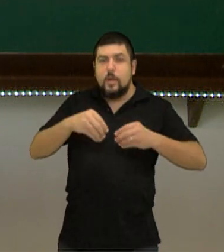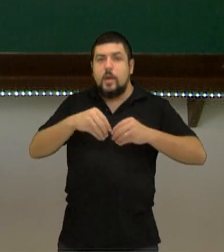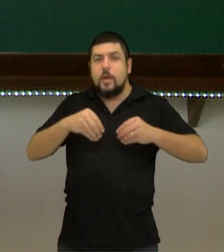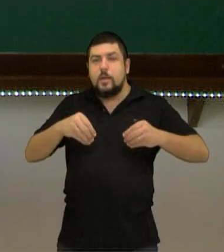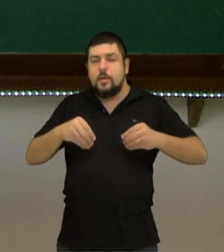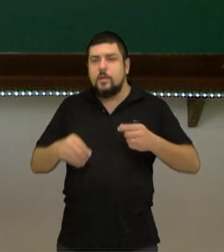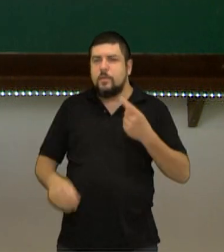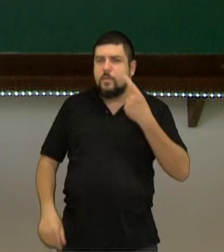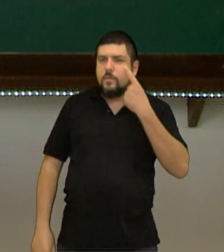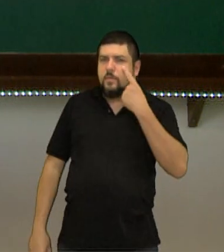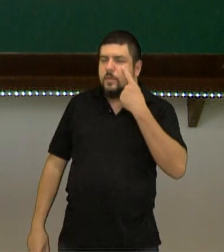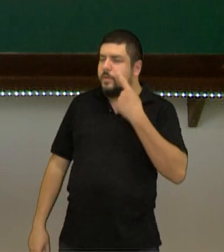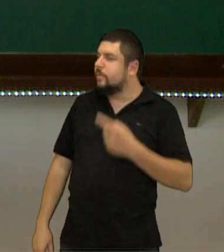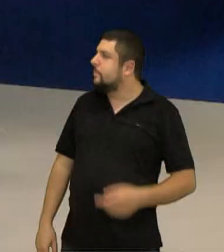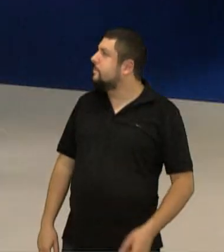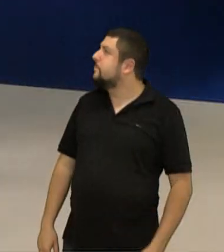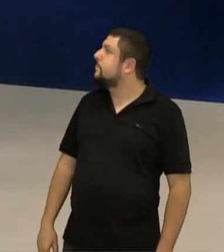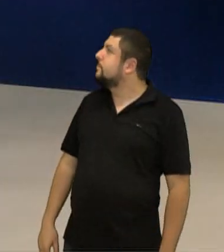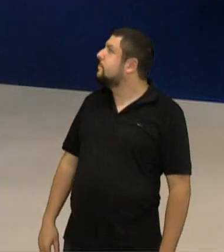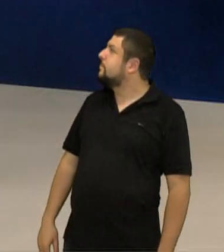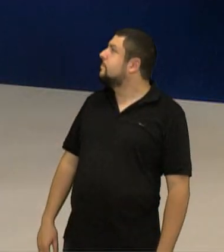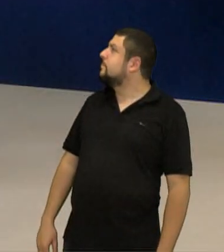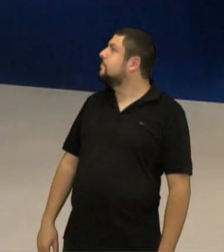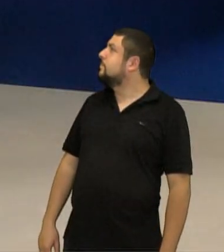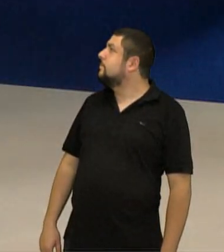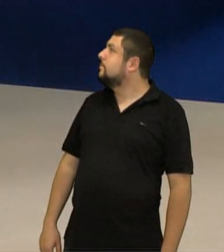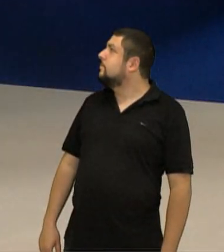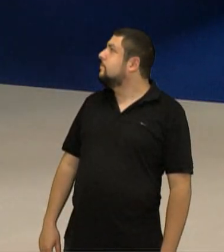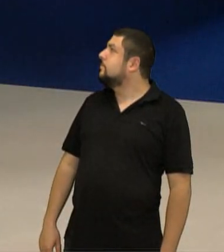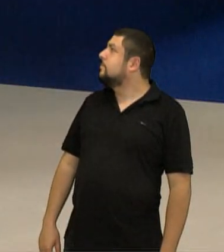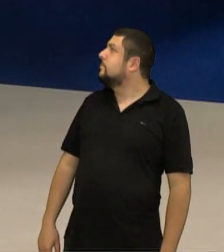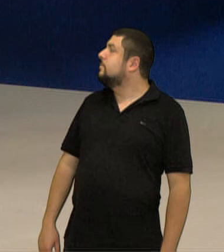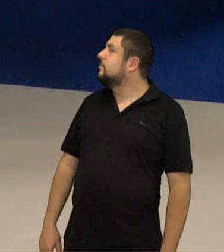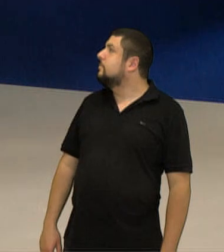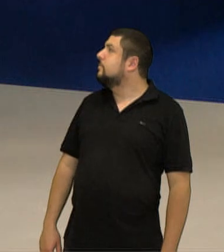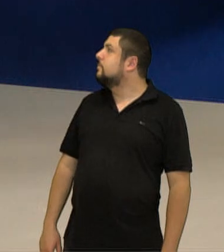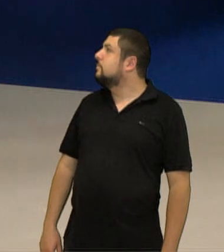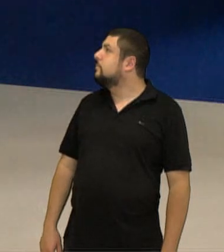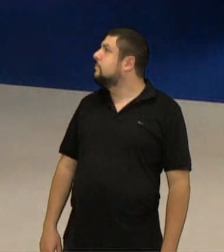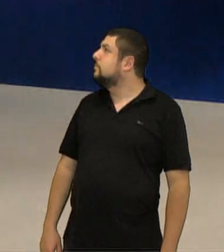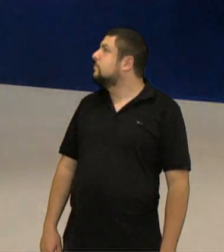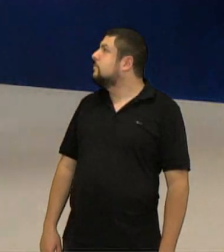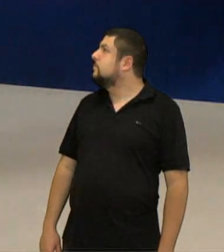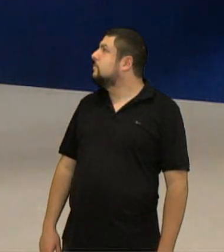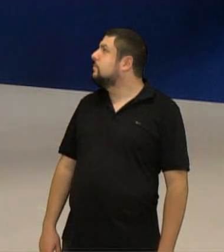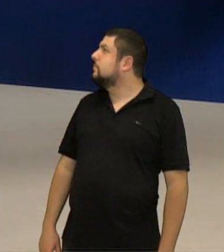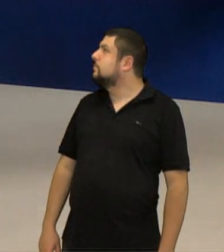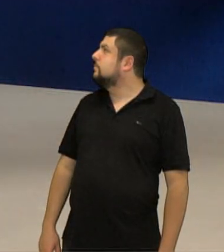Então, eu vou pegar essa areia e colocar lá no nosso copo.